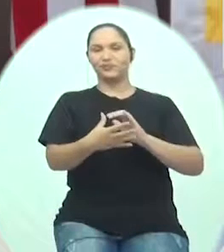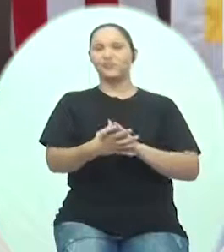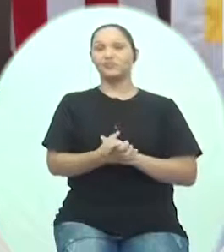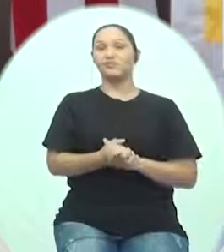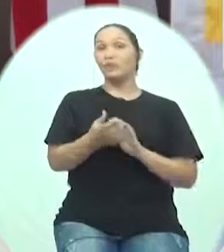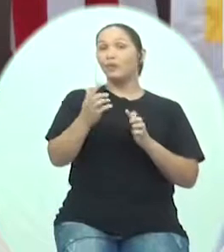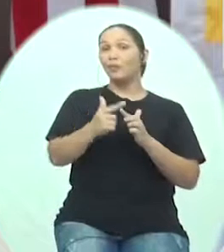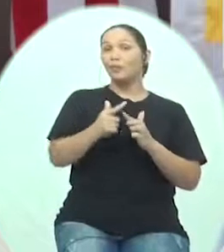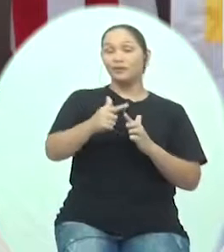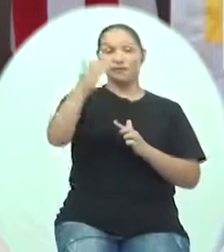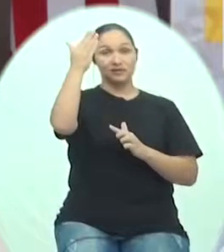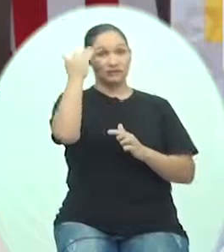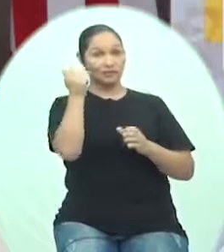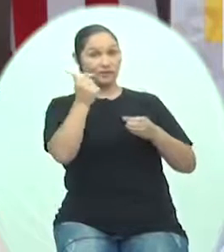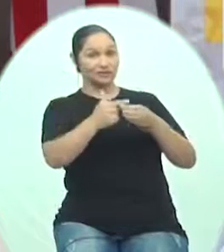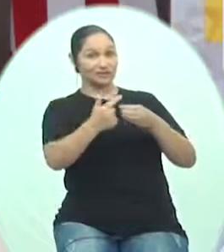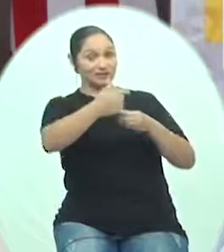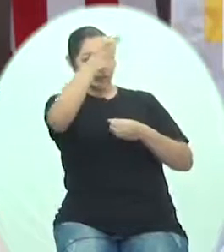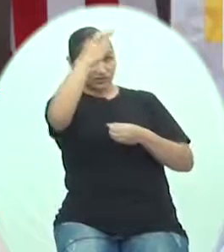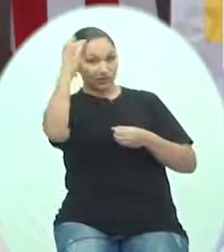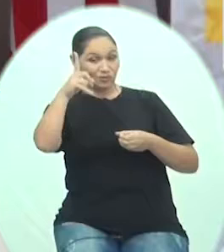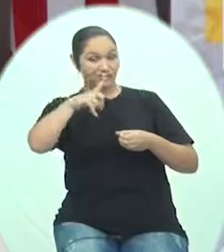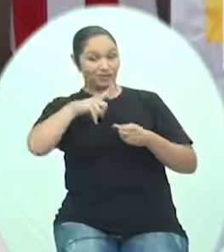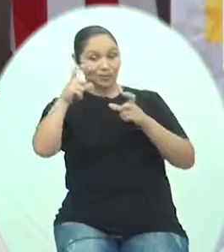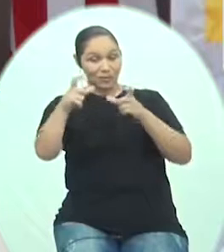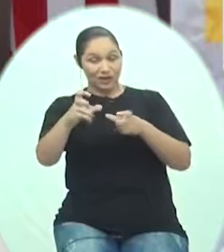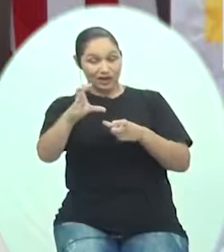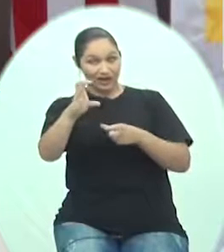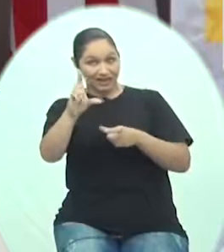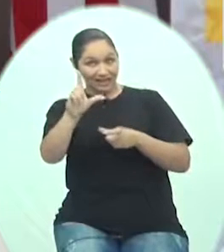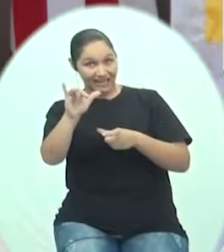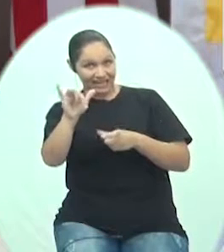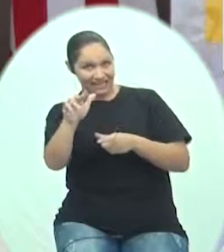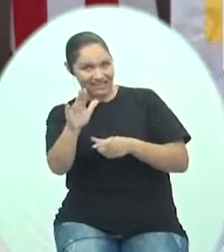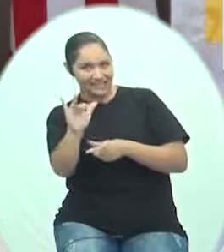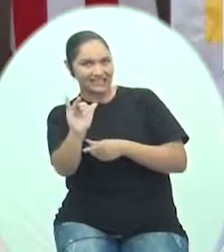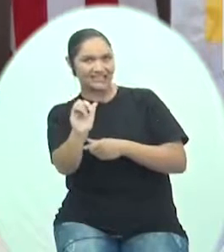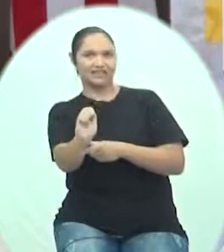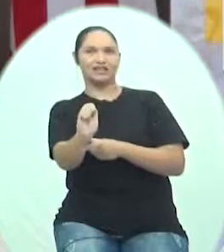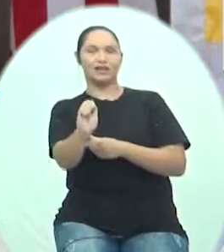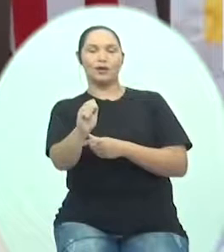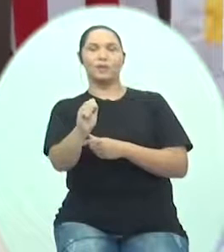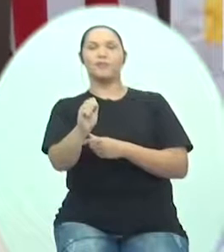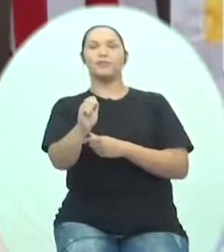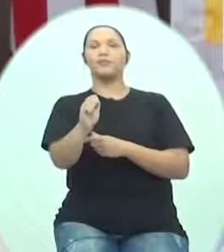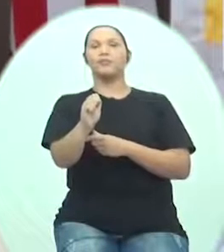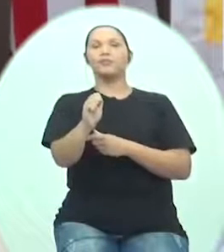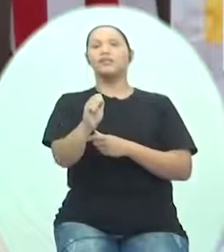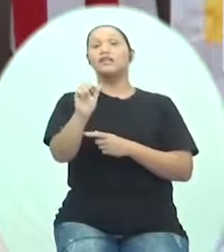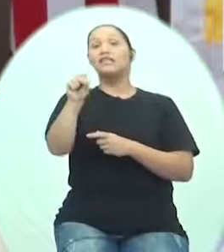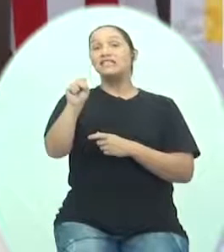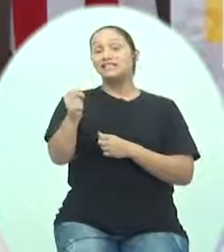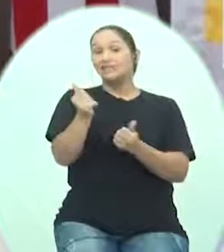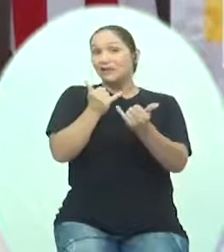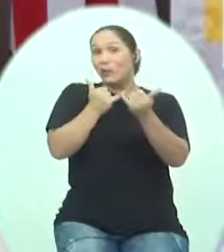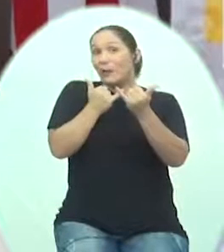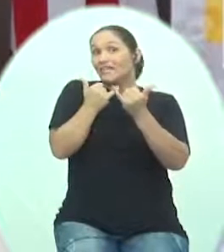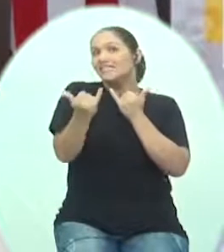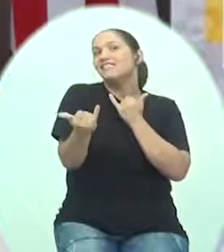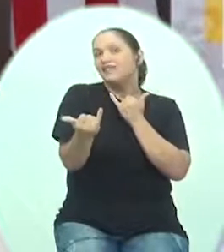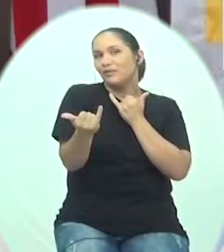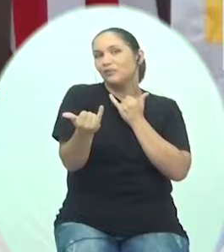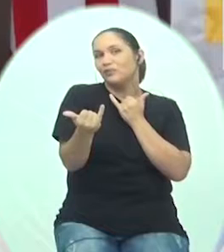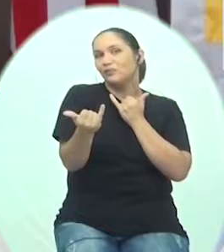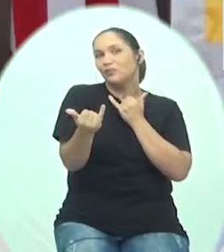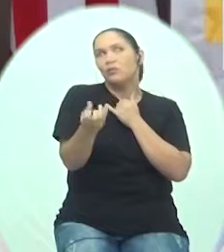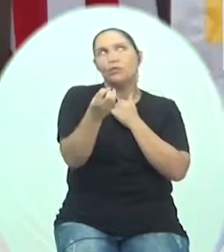ampli como referência na área de saúde e aí falo em clínicas particulares Graças a Deus que temos exelentes